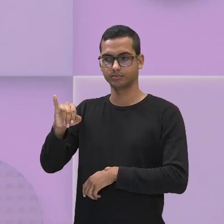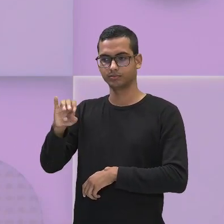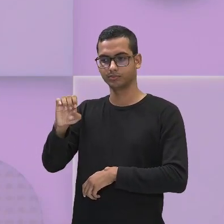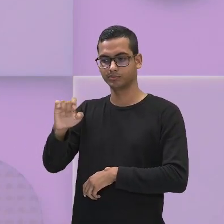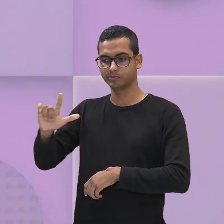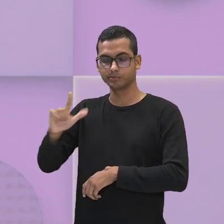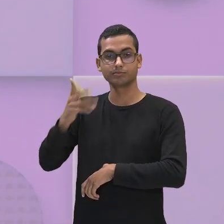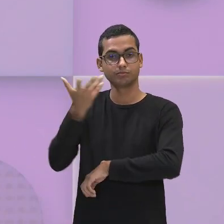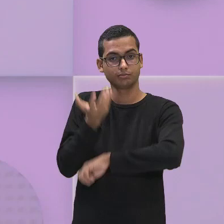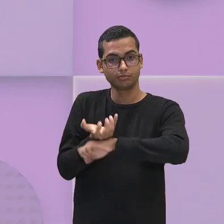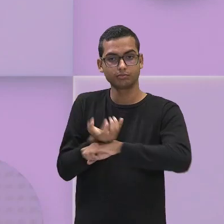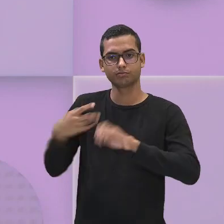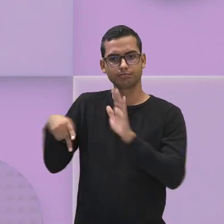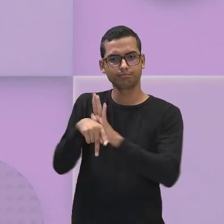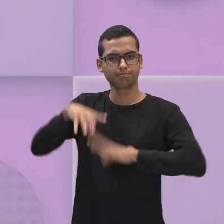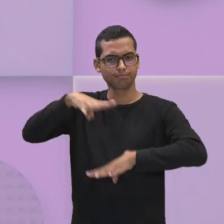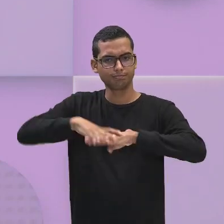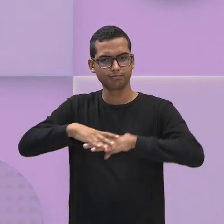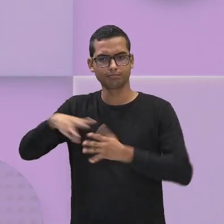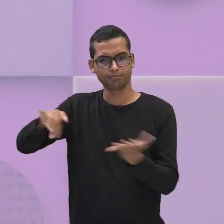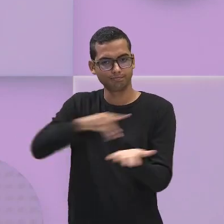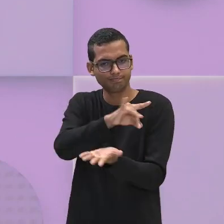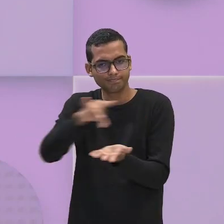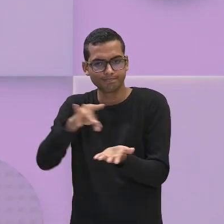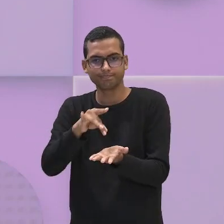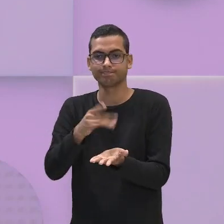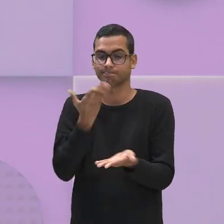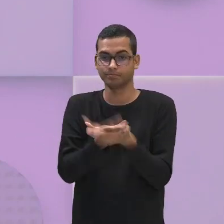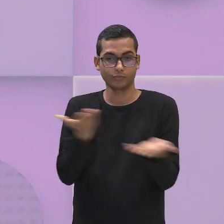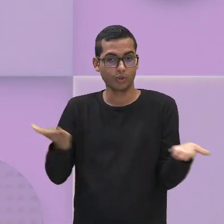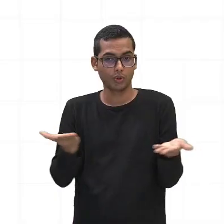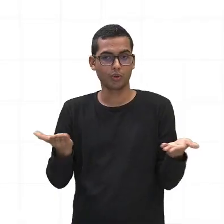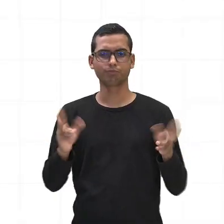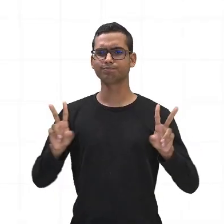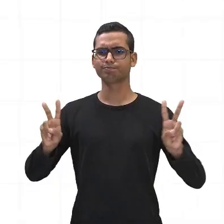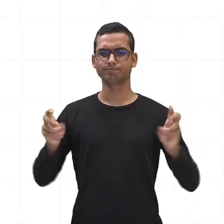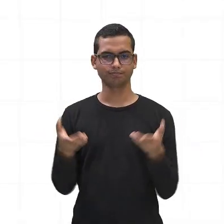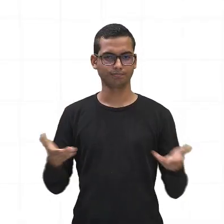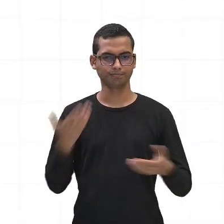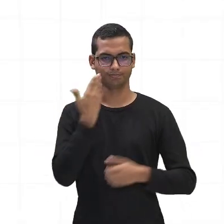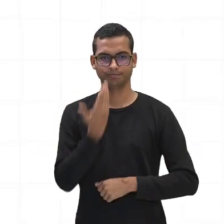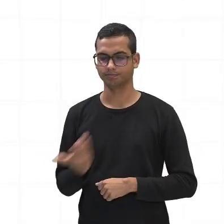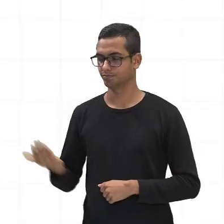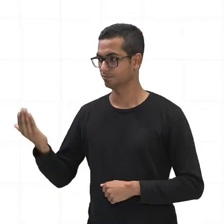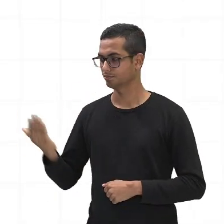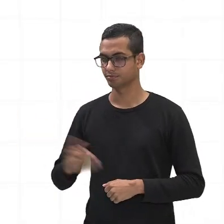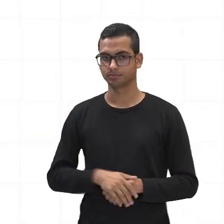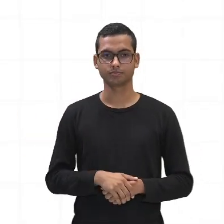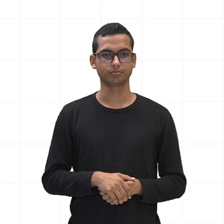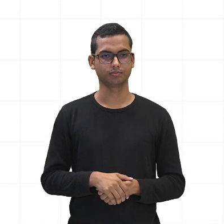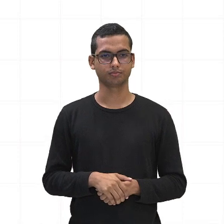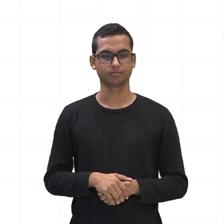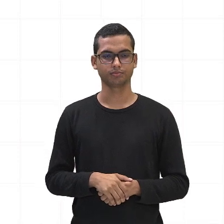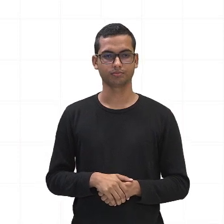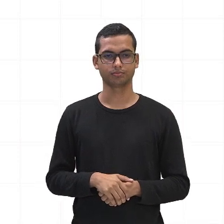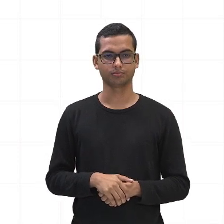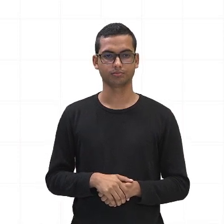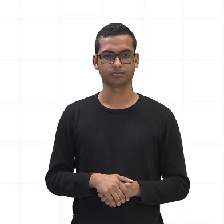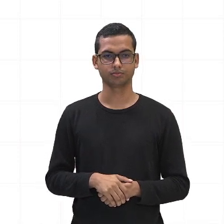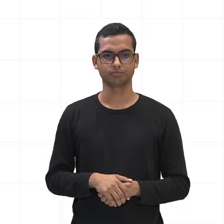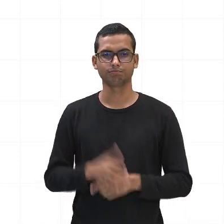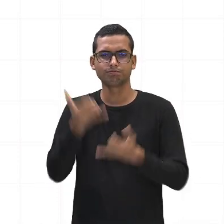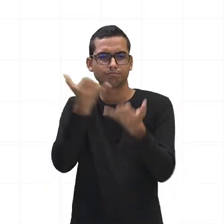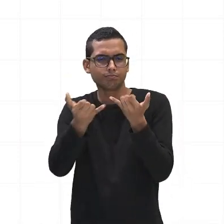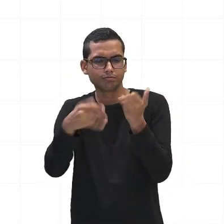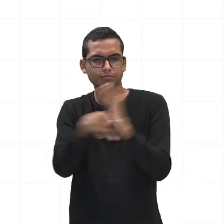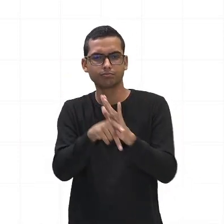Centro de Mídias, e vamos ver o que temos para a nossa aula. O objeto de conhecimento, semelhança